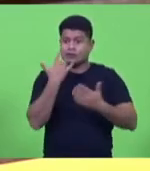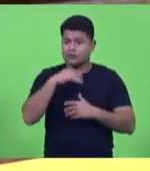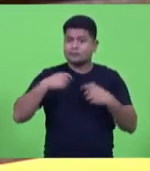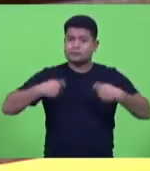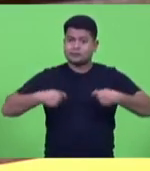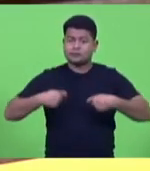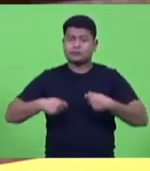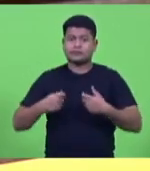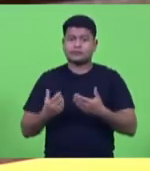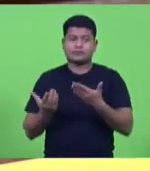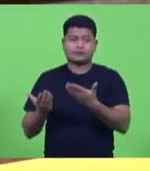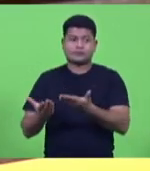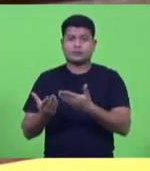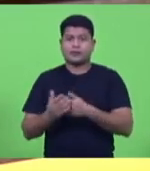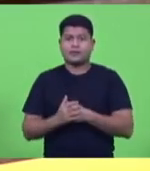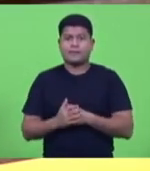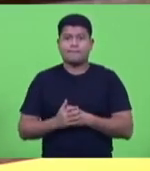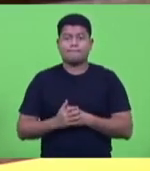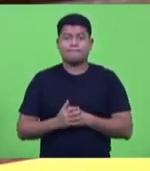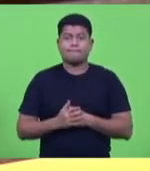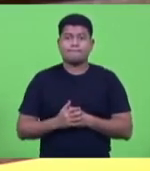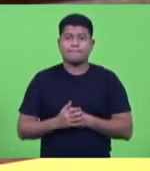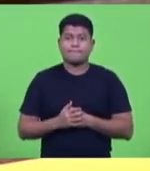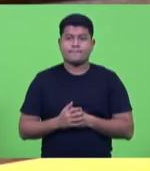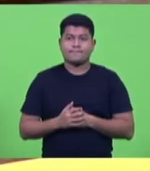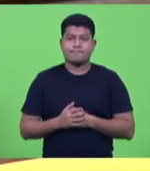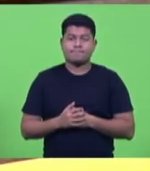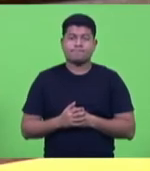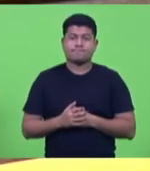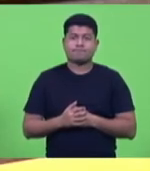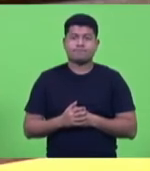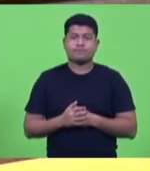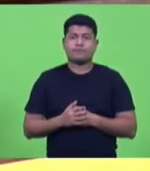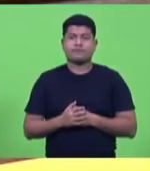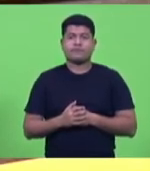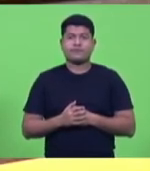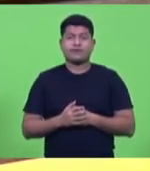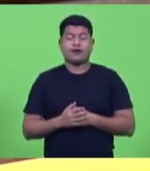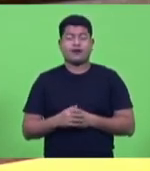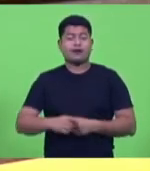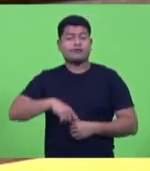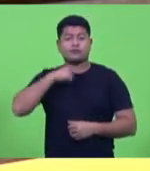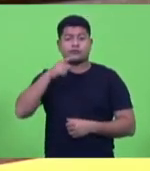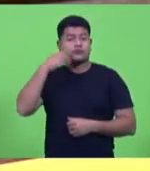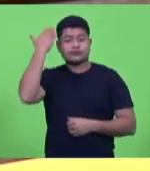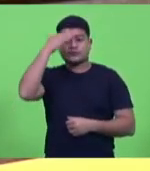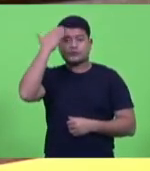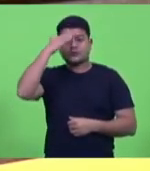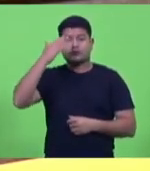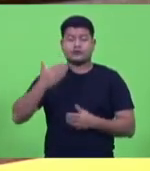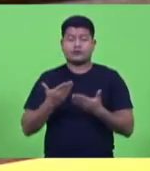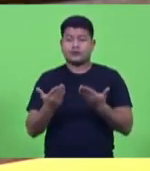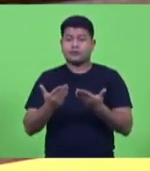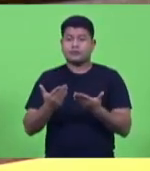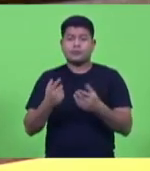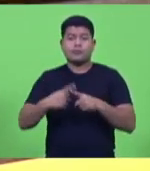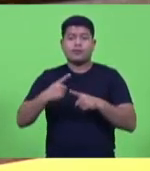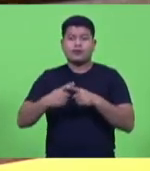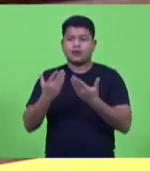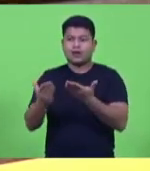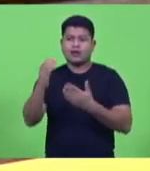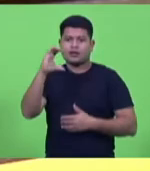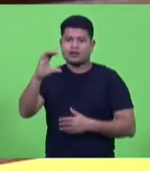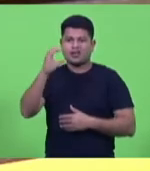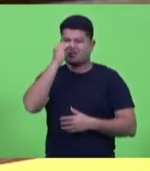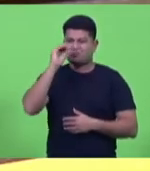é negacionista quando convém. Por algum motivo, essa parte da ciência é ignorada. Senhores,